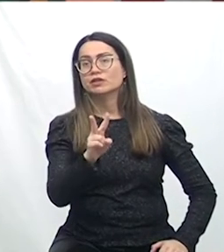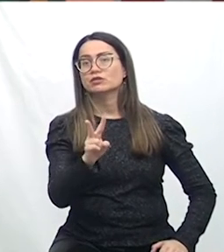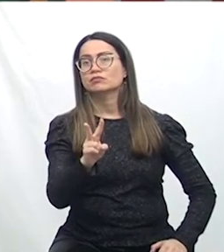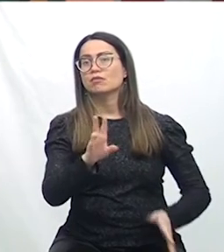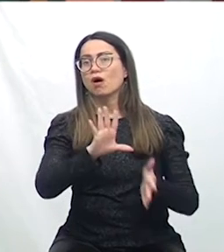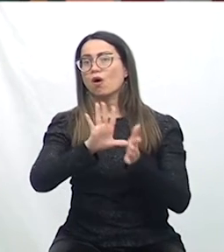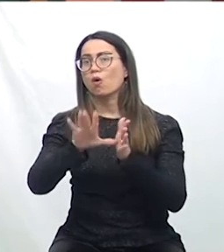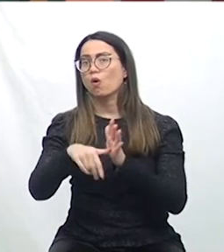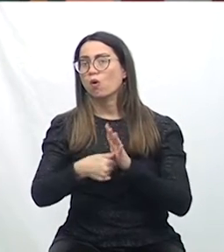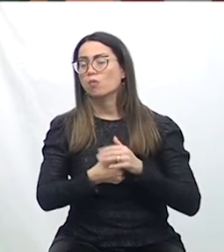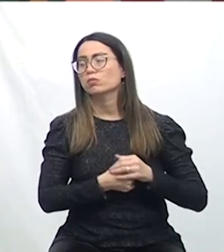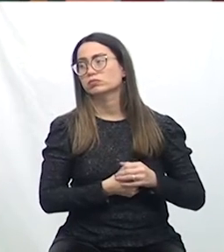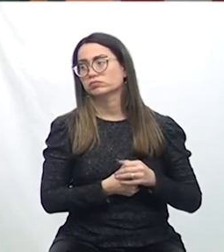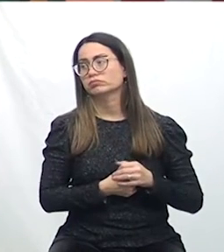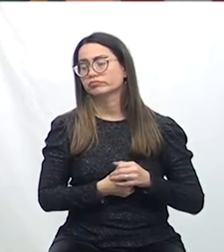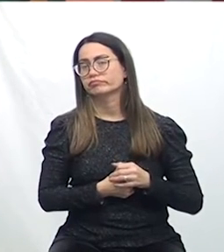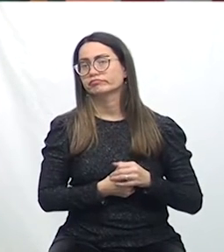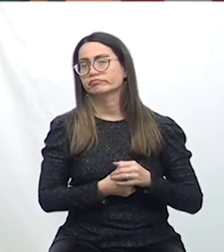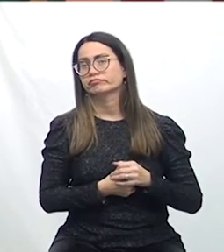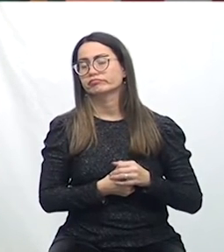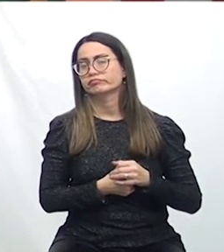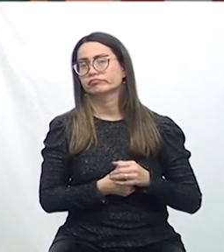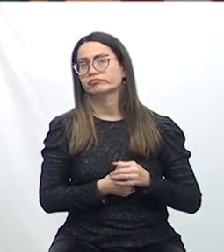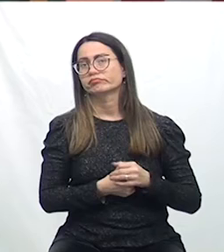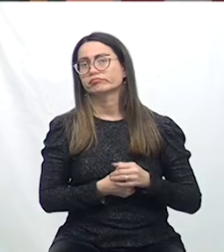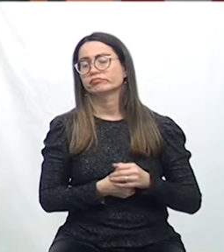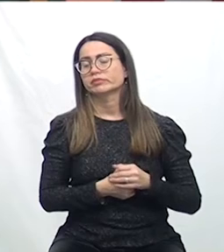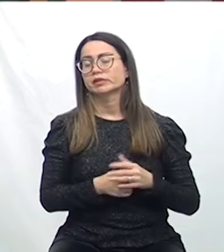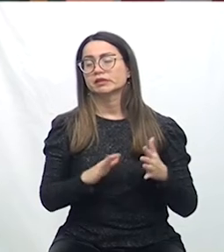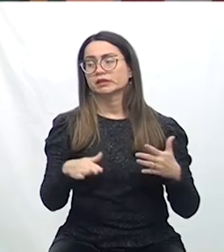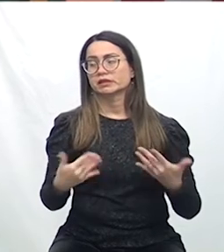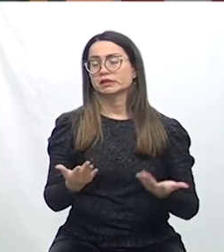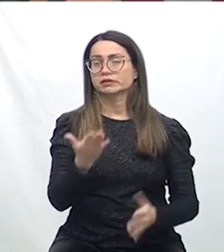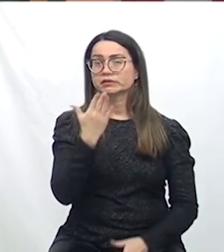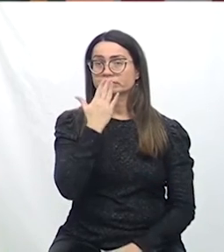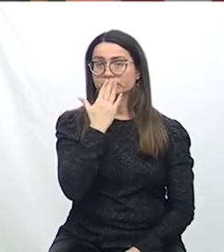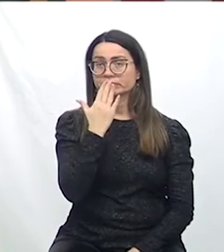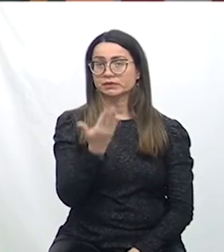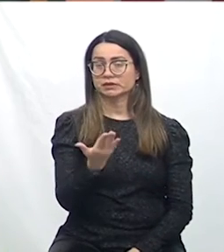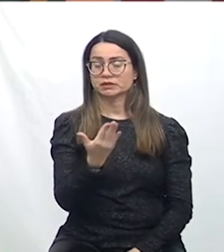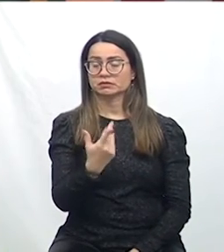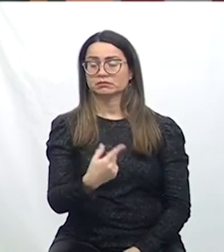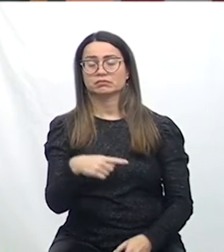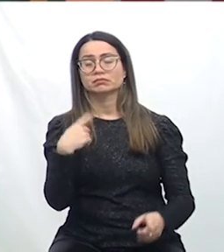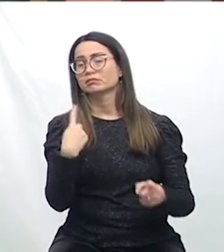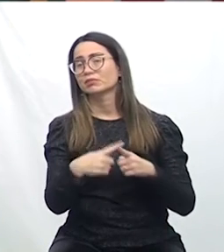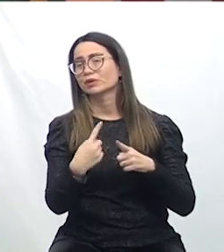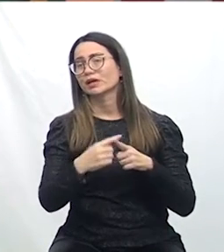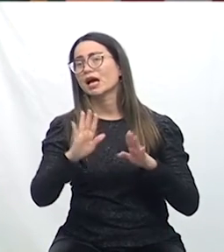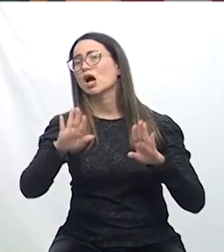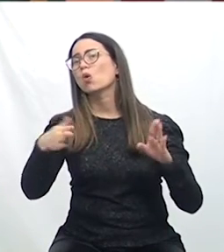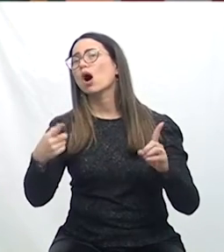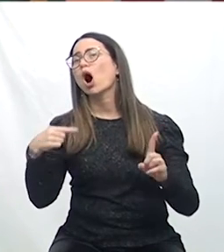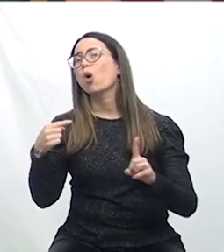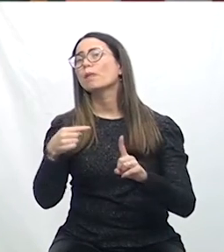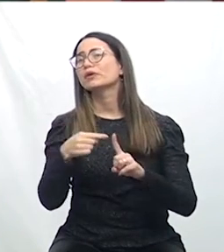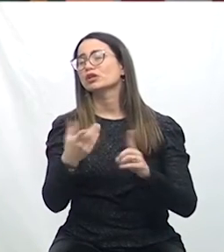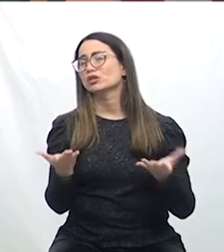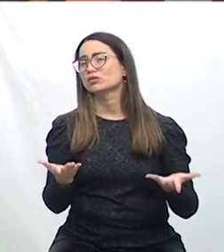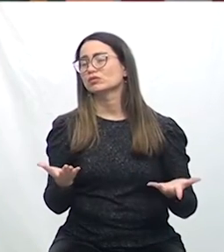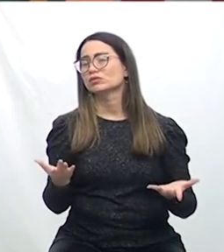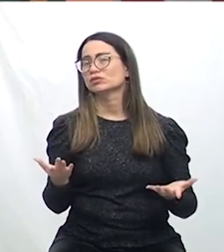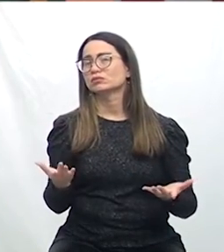roubo. E, então, esse requerimento vem, senhora presidente, com o intuito de que realmente se